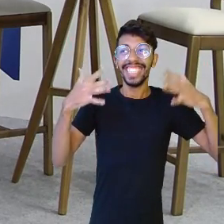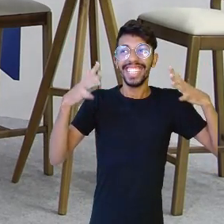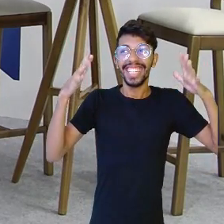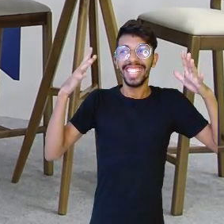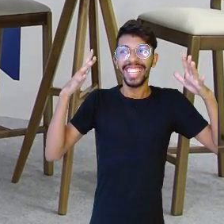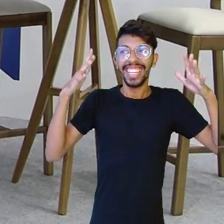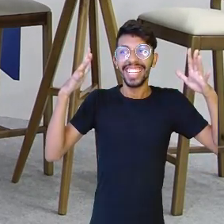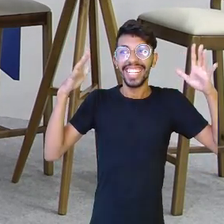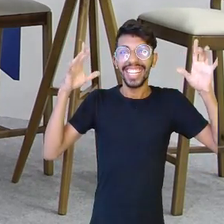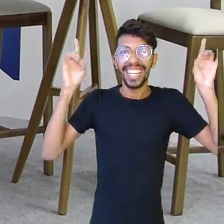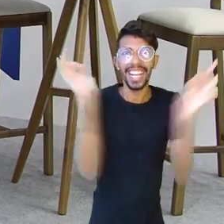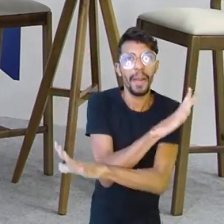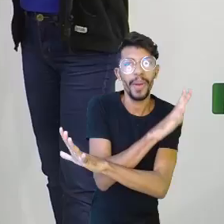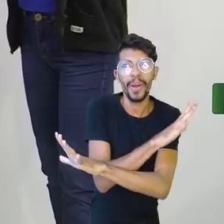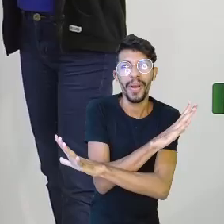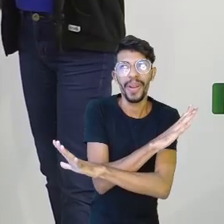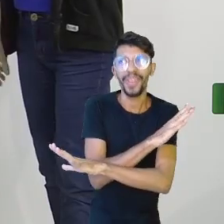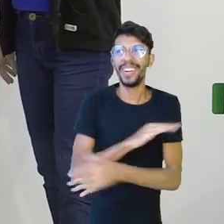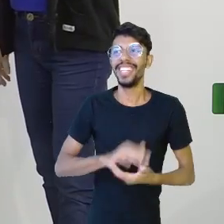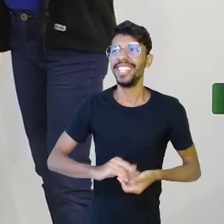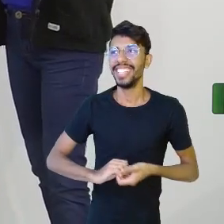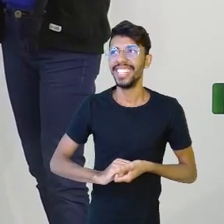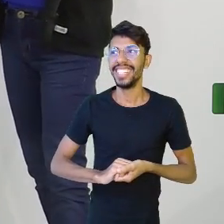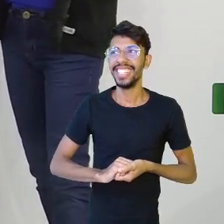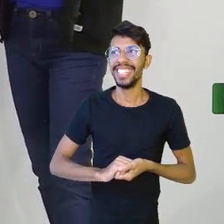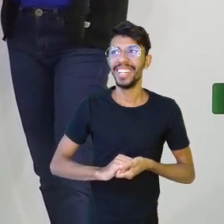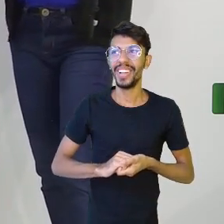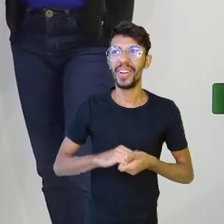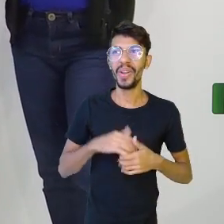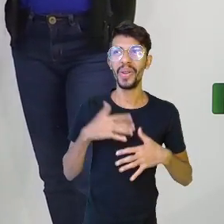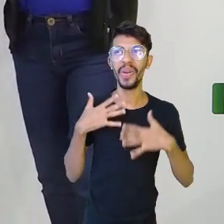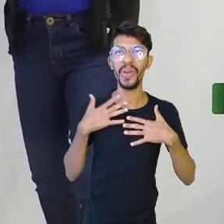e vai, ainda não equilibrou. Parou! E aí?